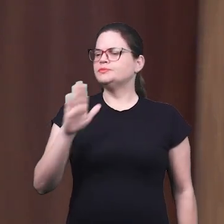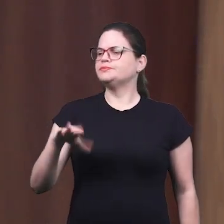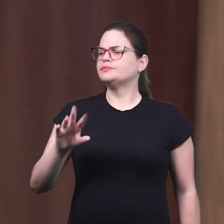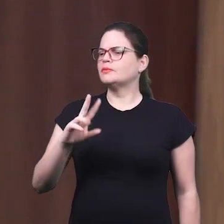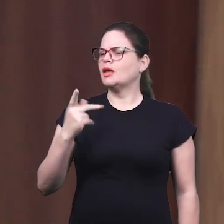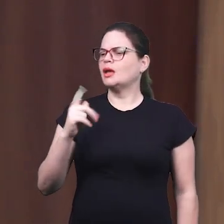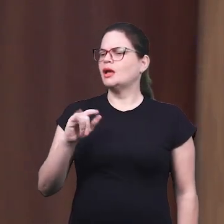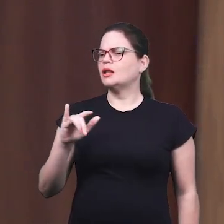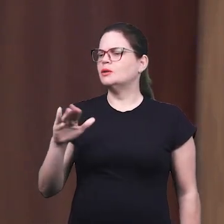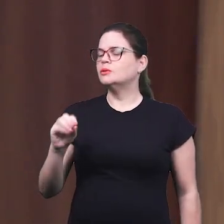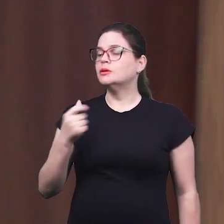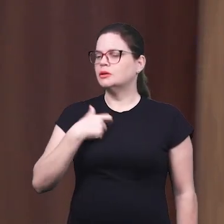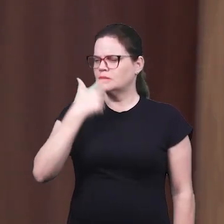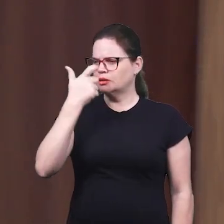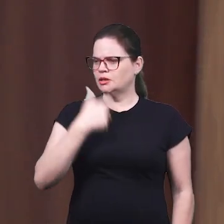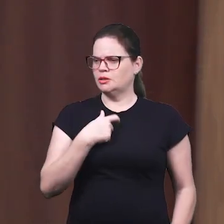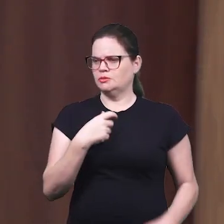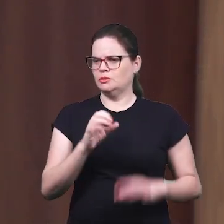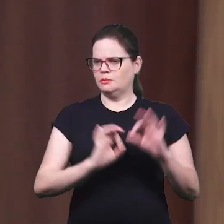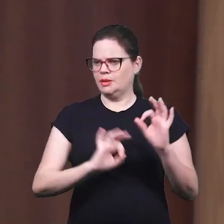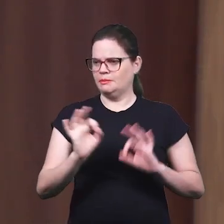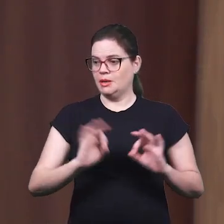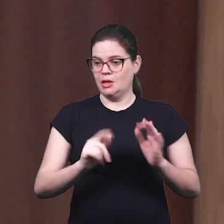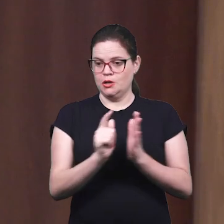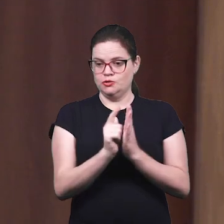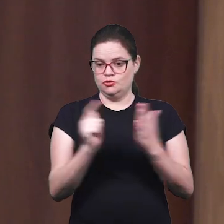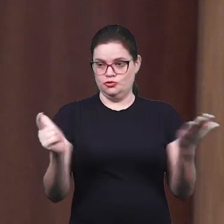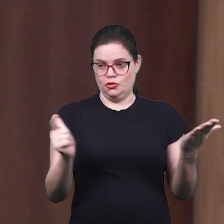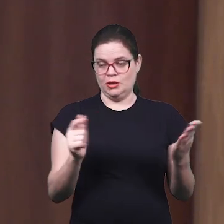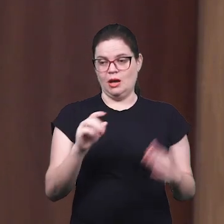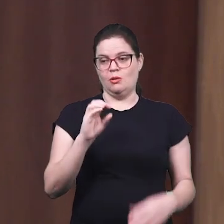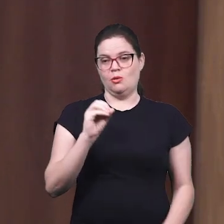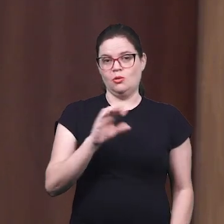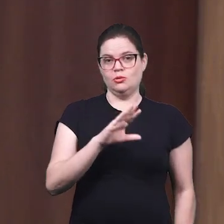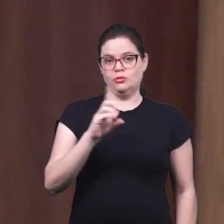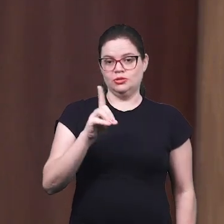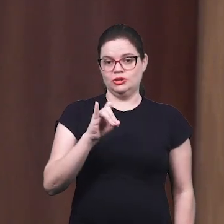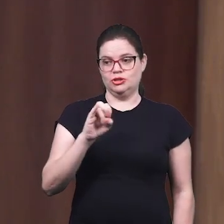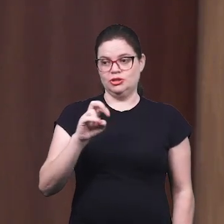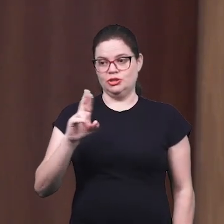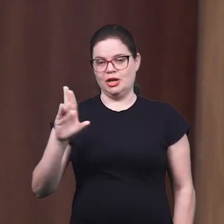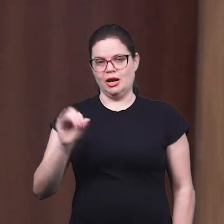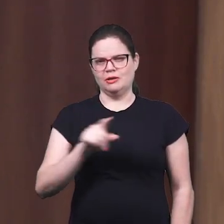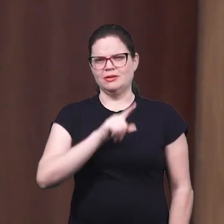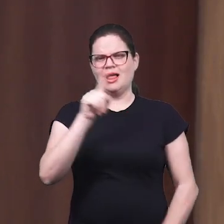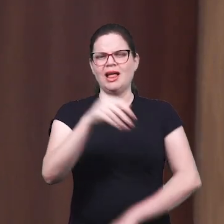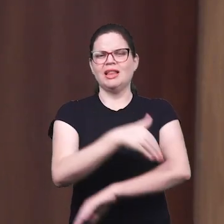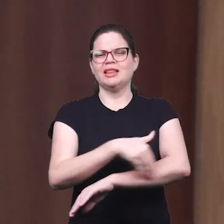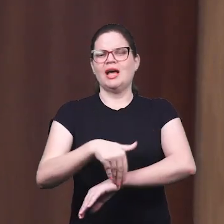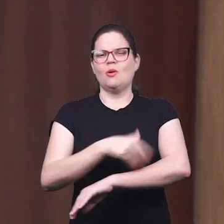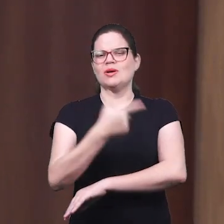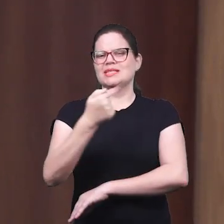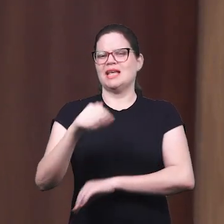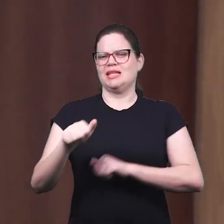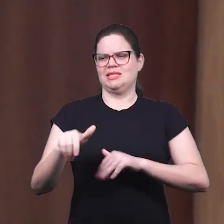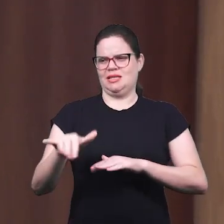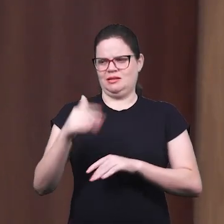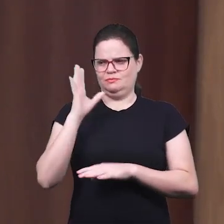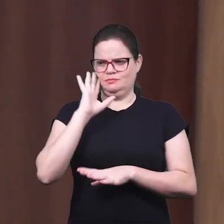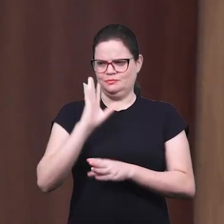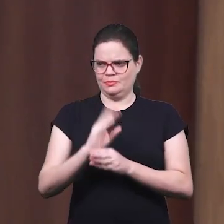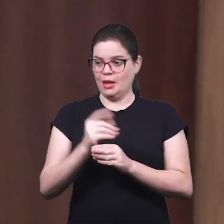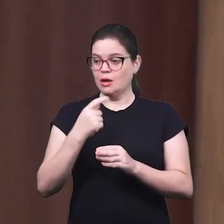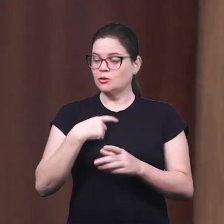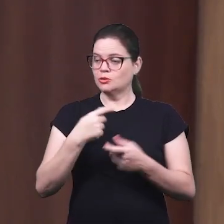estou fazendo uma coluna agora no Jornal O Diário. Era na rua 7 de Setembro, lá em cima. Ah, muito bem, pode